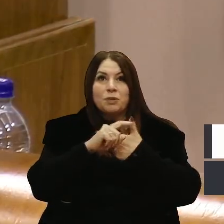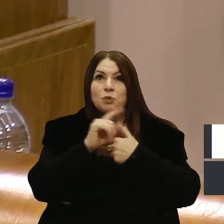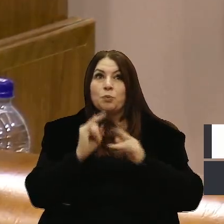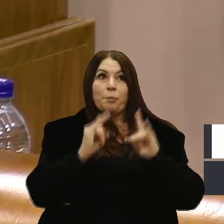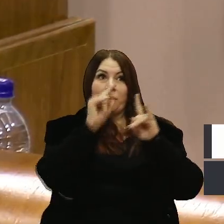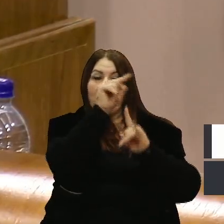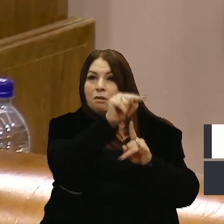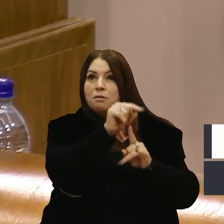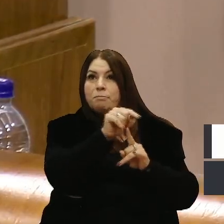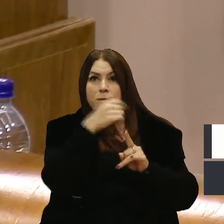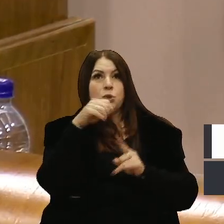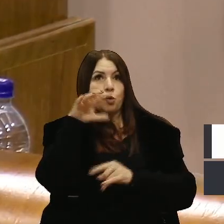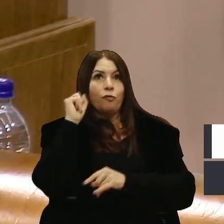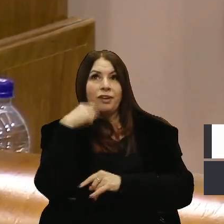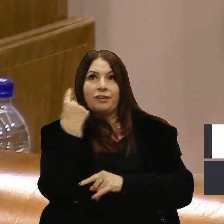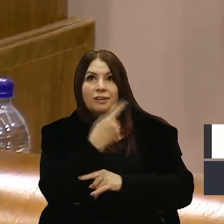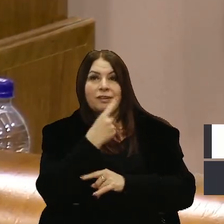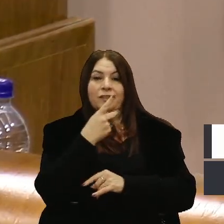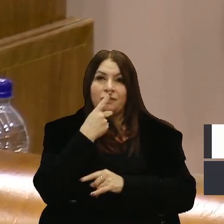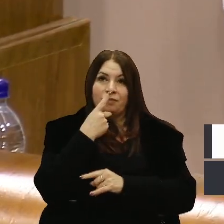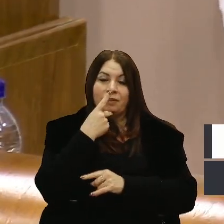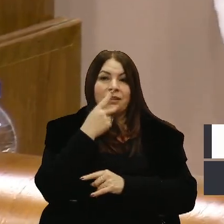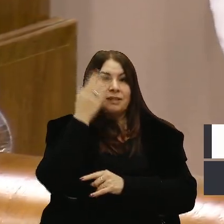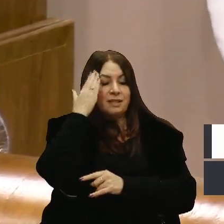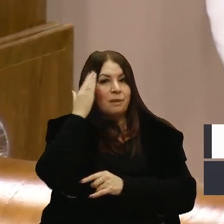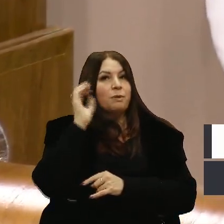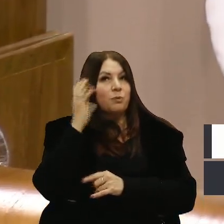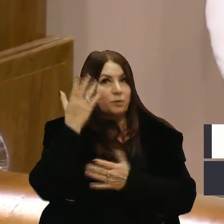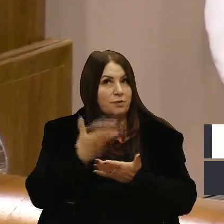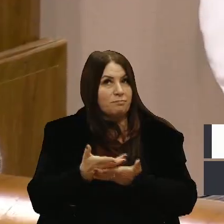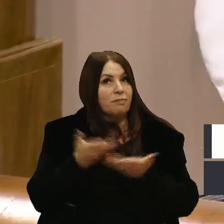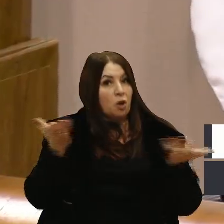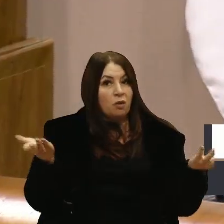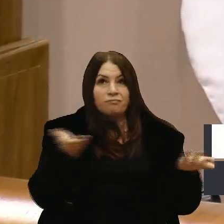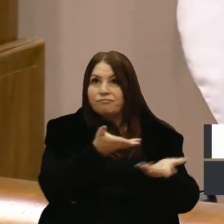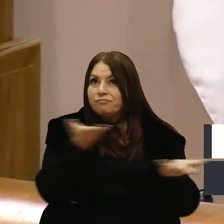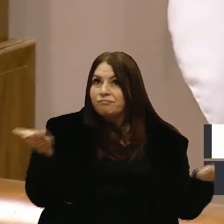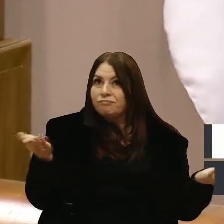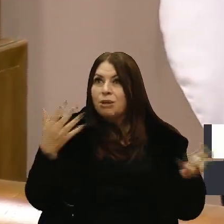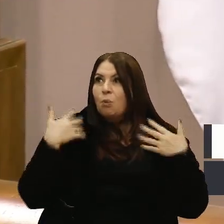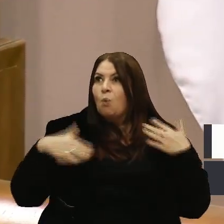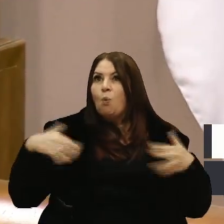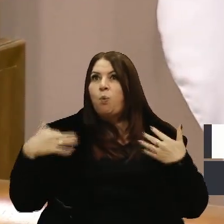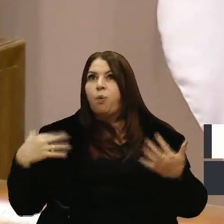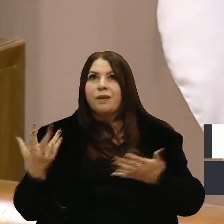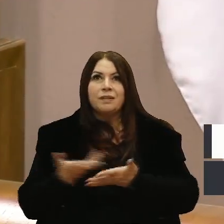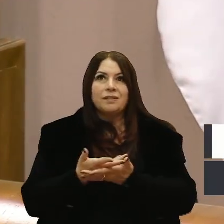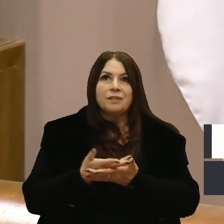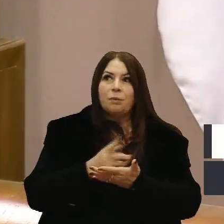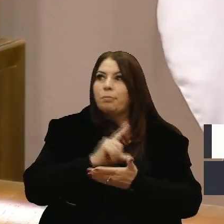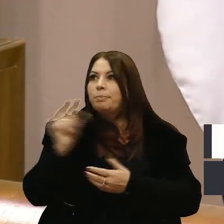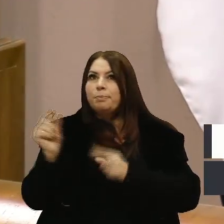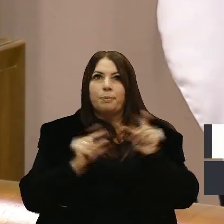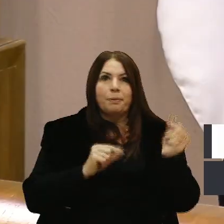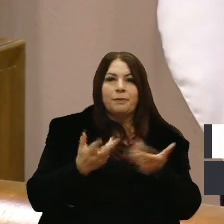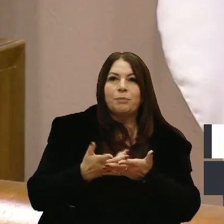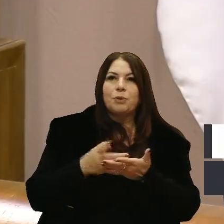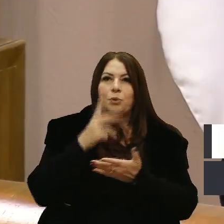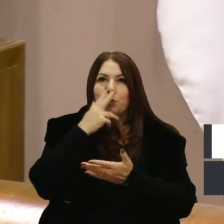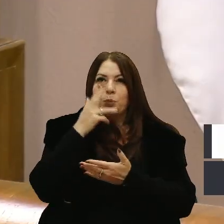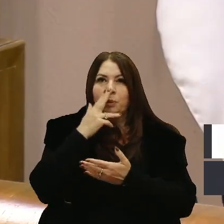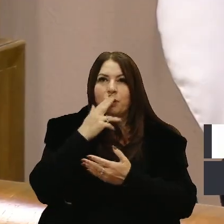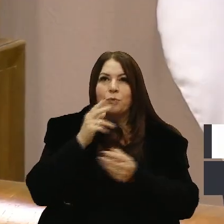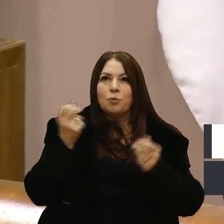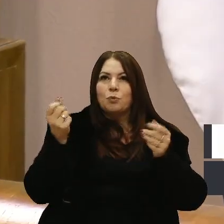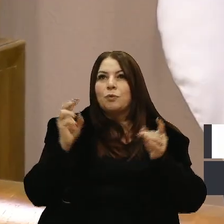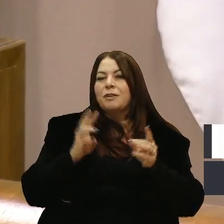ali tem que nos ouvir, vereadora Sandra. Quando a gente fala é porque a gente sabe o que vai acontecer. Agora tá aí, ó, tão desesperado, né, correndo para um lado para o outro, igual aquela vez do Castramóvel,